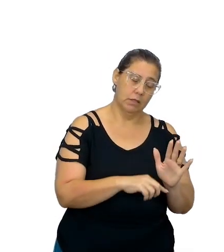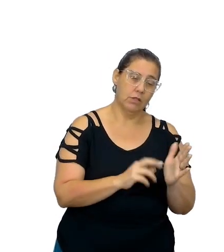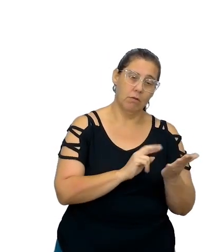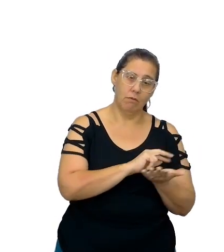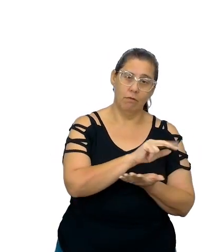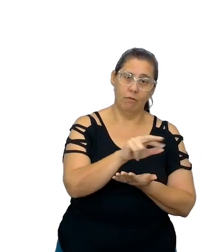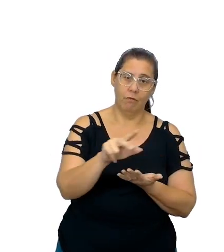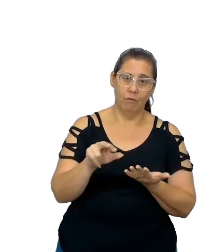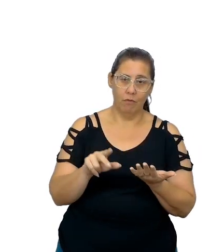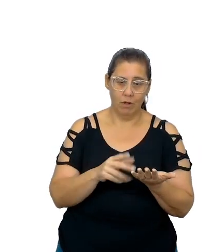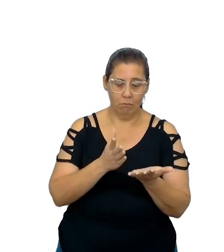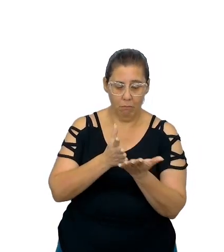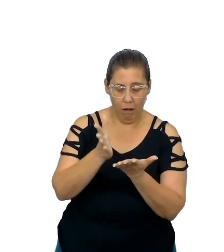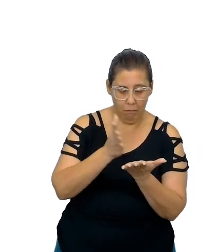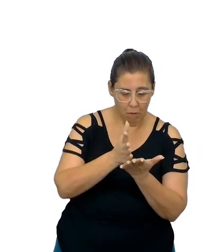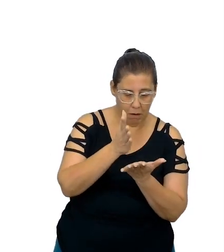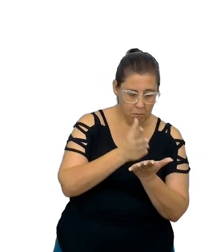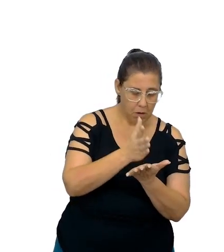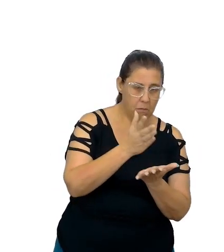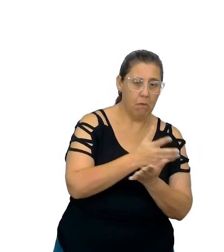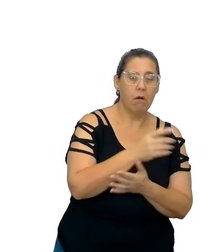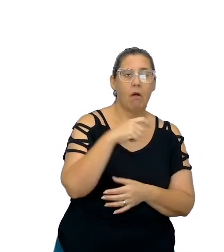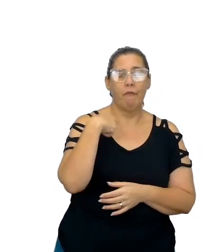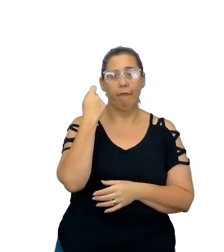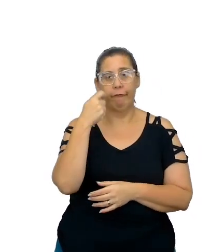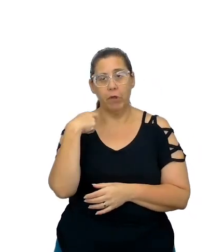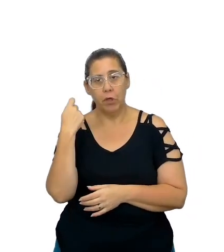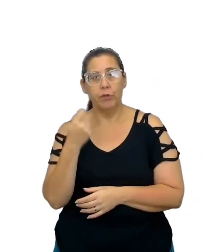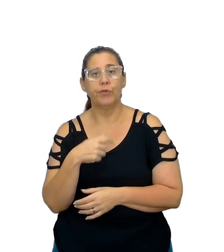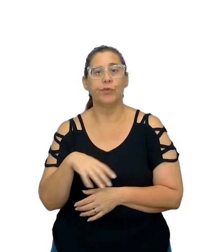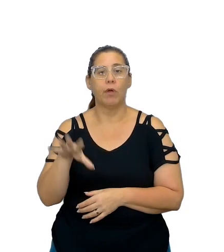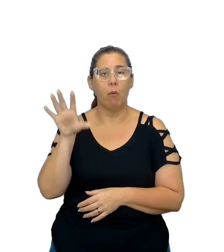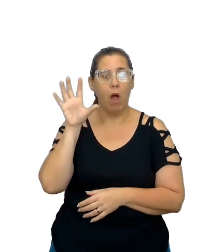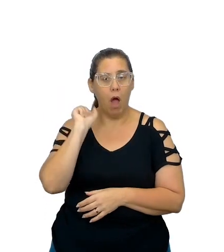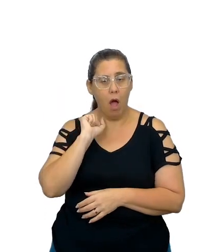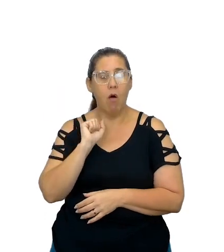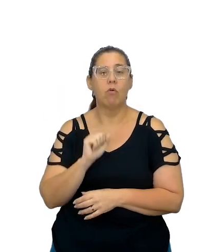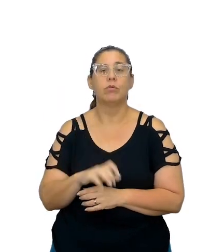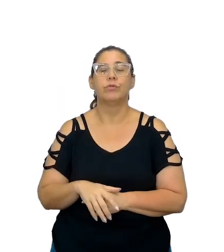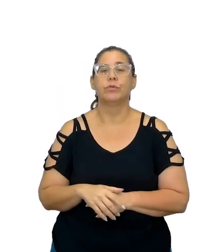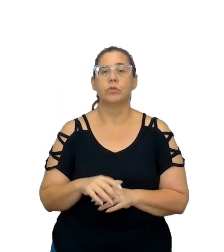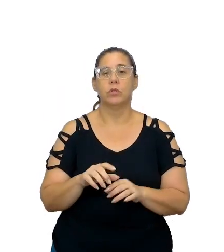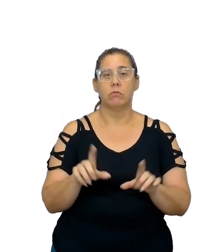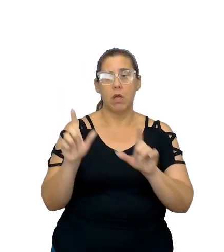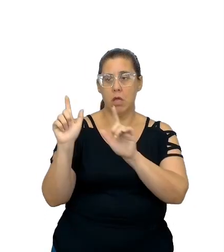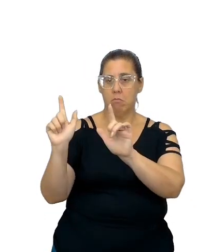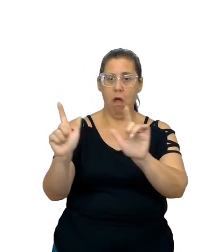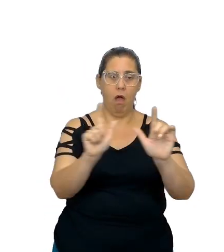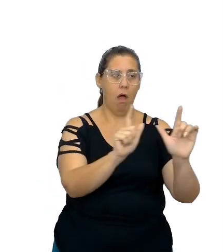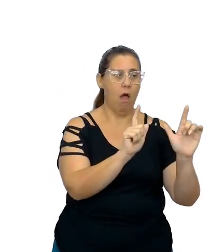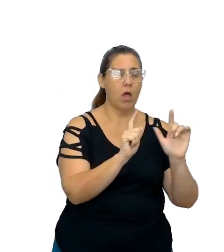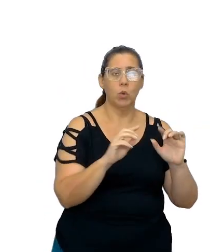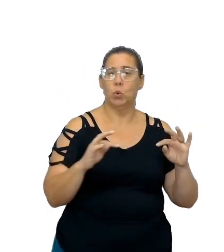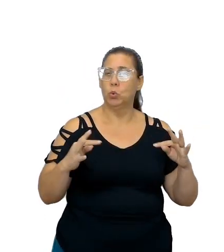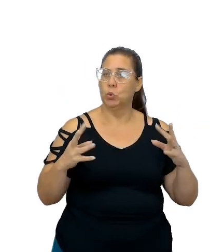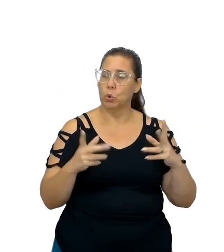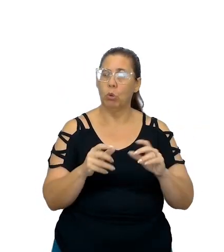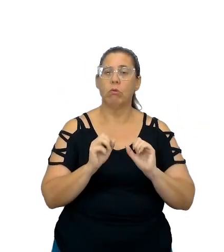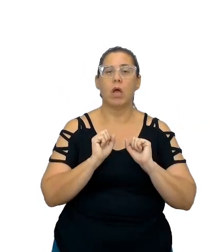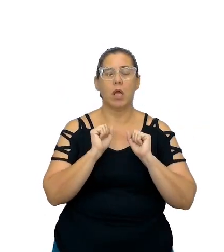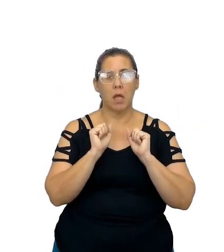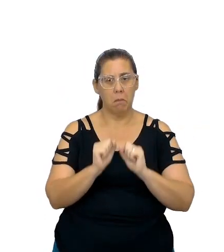de variados tipos. São vídeos, são áudios, não é? Imagens, tudo que